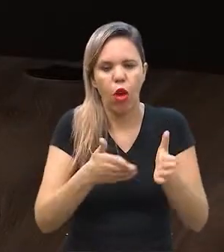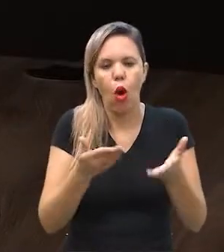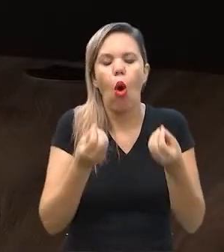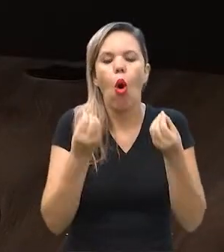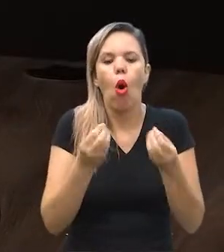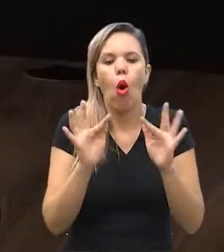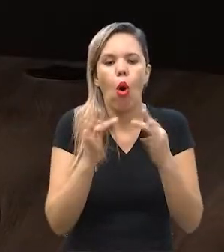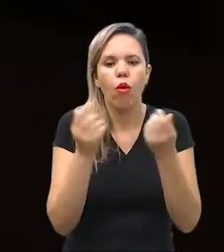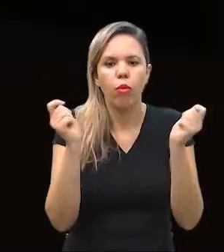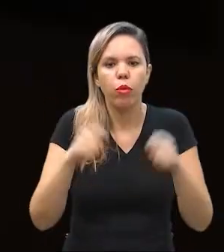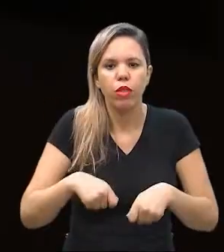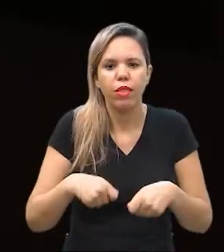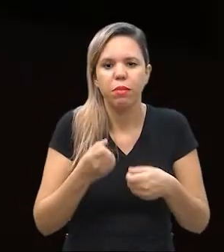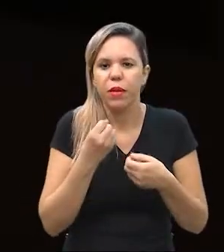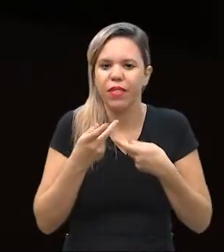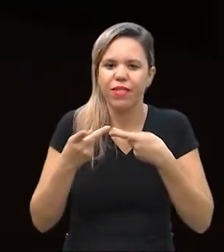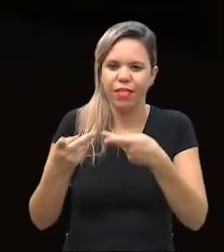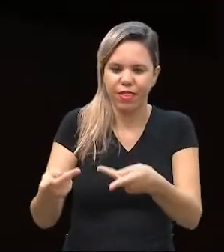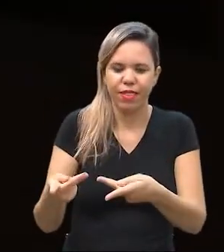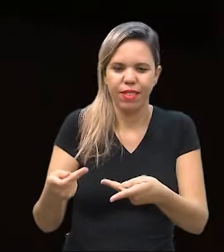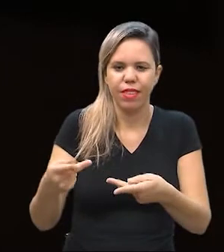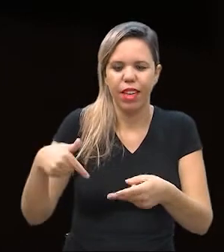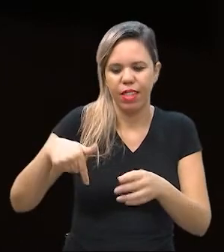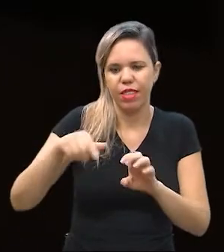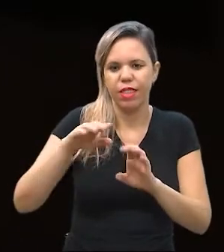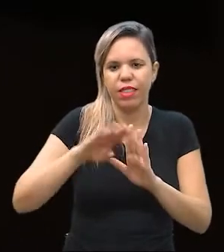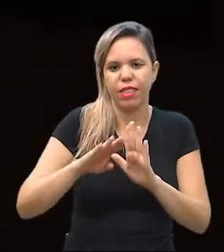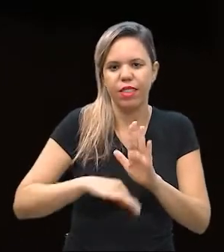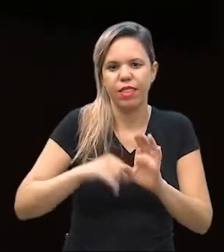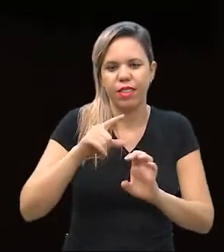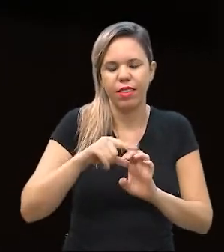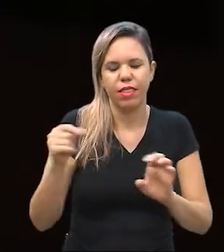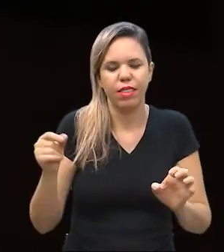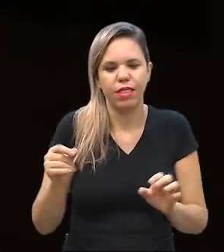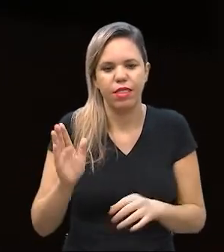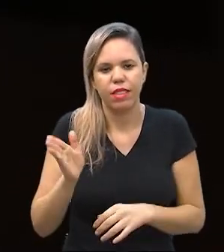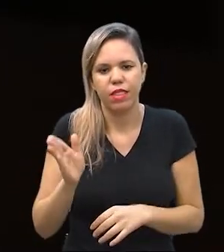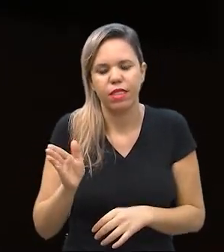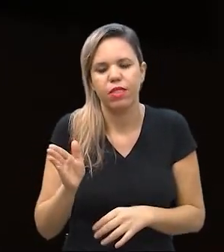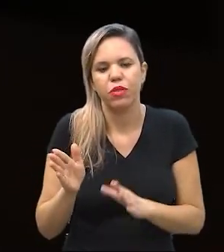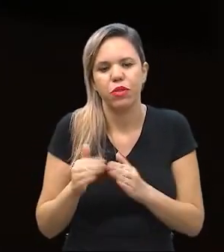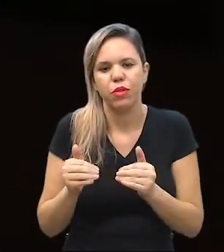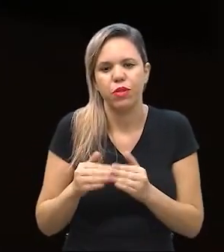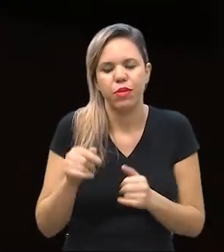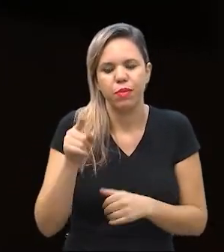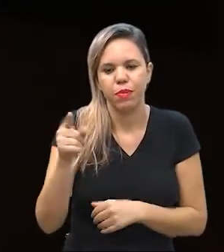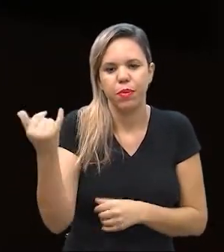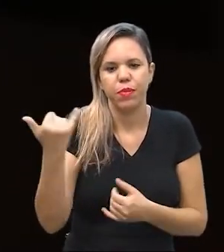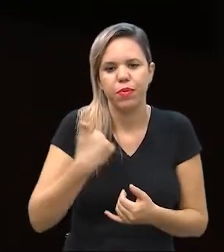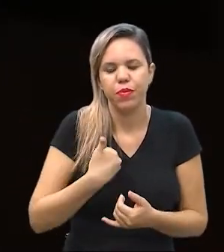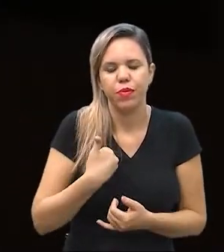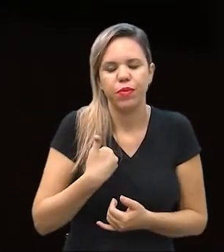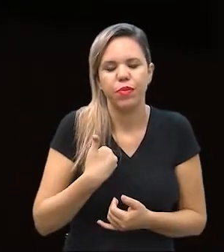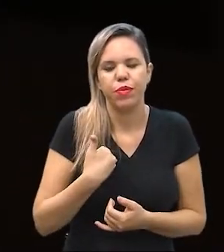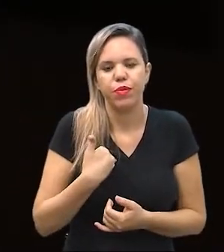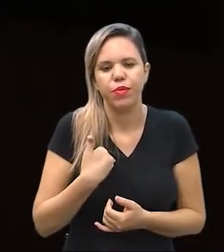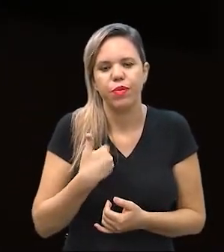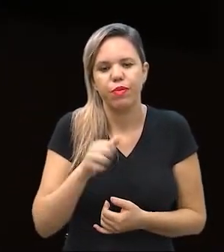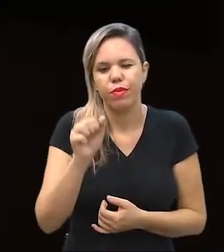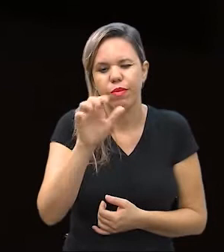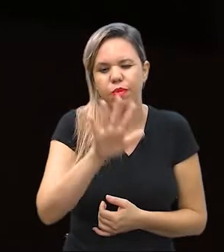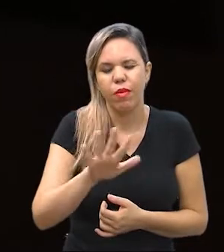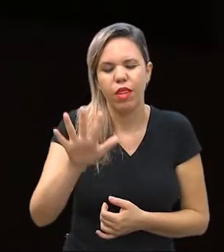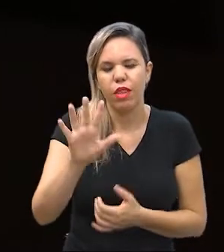agricultura familiar. Cíntia, seja bem-vinda ao Ser Empreendedor. E eu já vou pedir para você dizer um pouquinho sobre esse